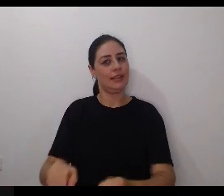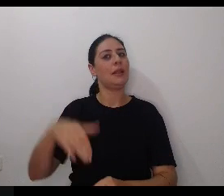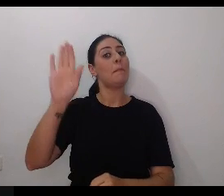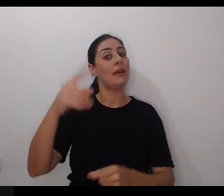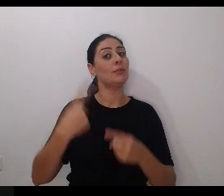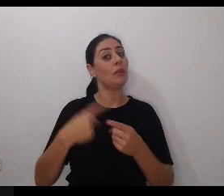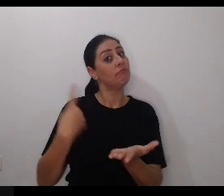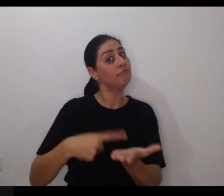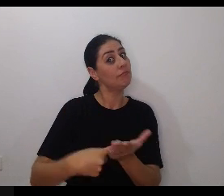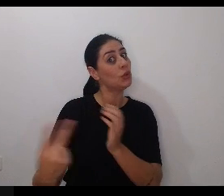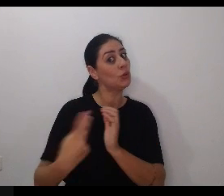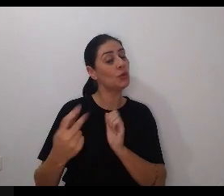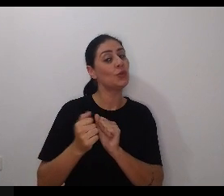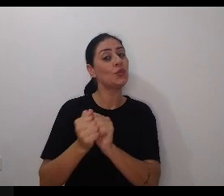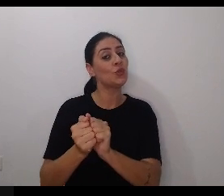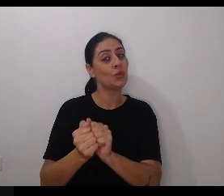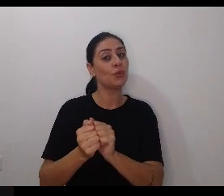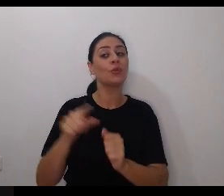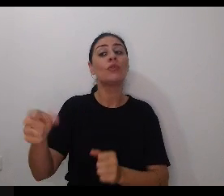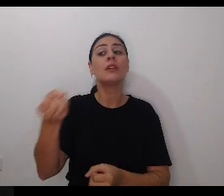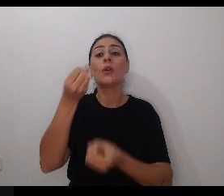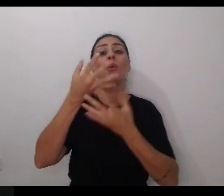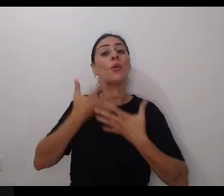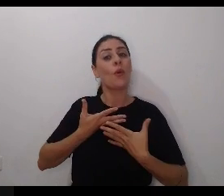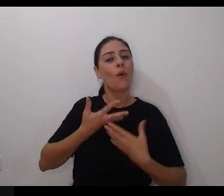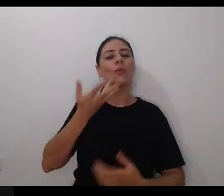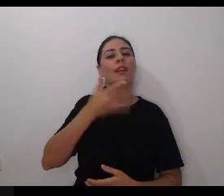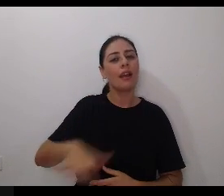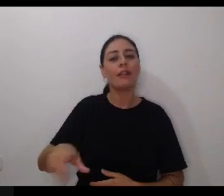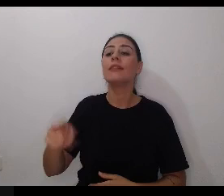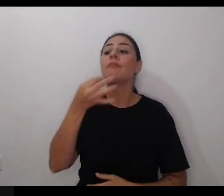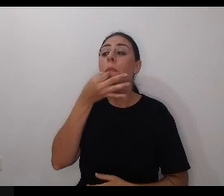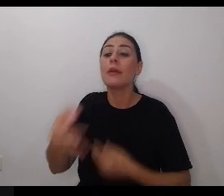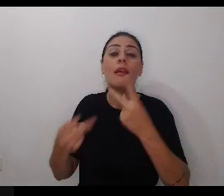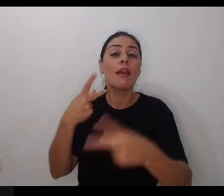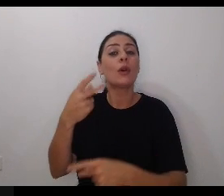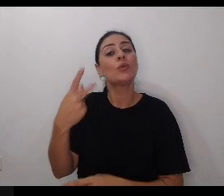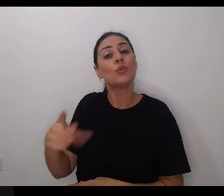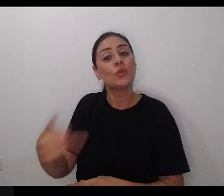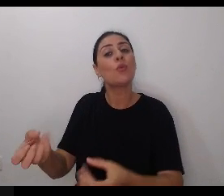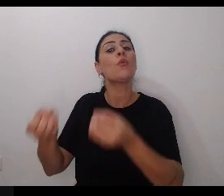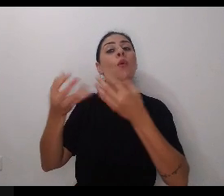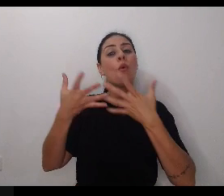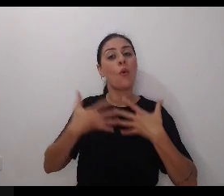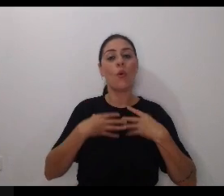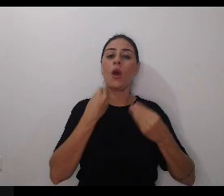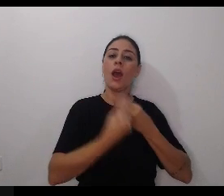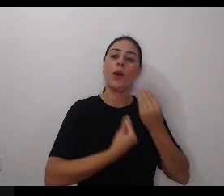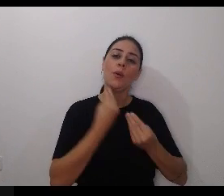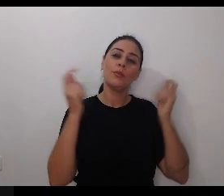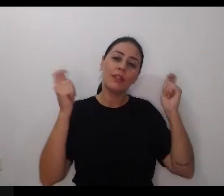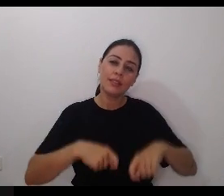com a criança, isso aumenta a aceitação daquele combinado, daquela regra, né? Ouvir a criança sobre o que ela acha sobre